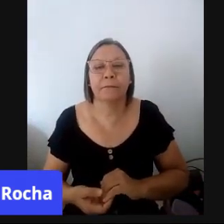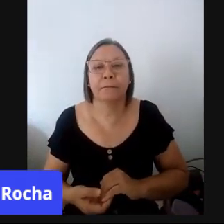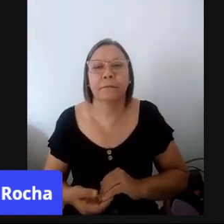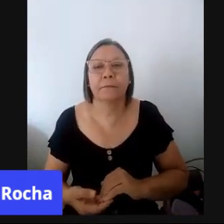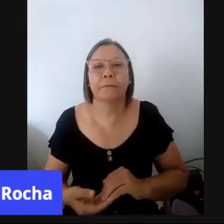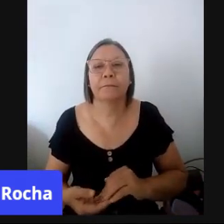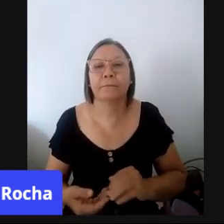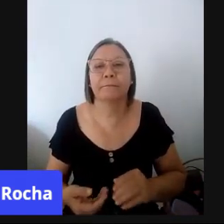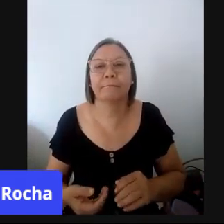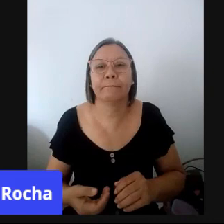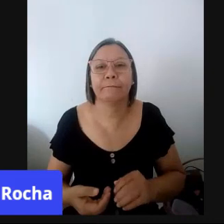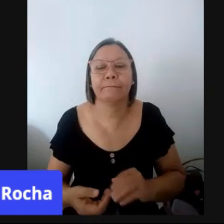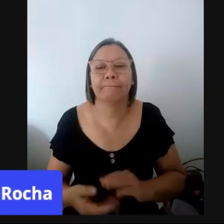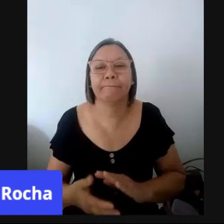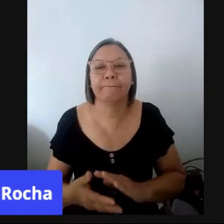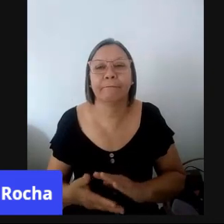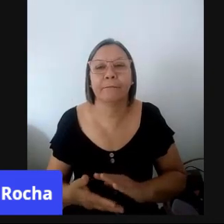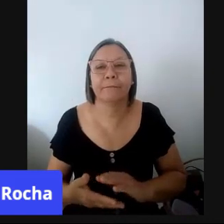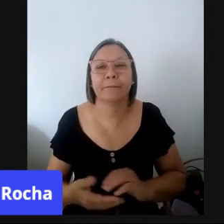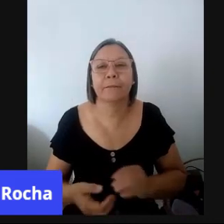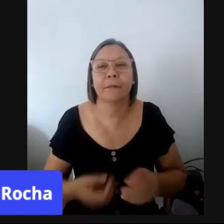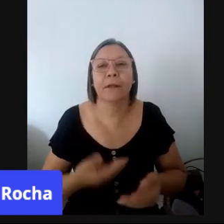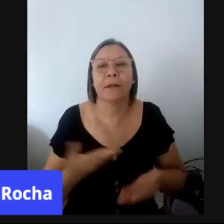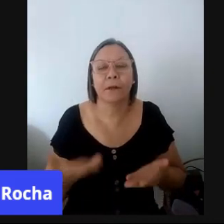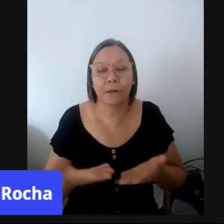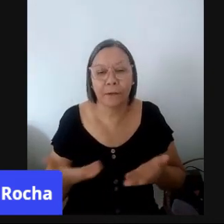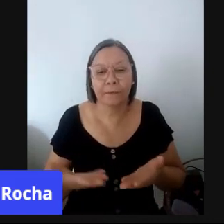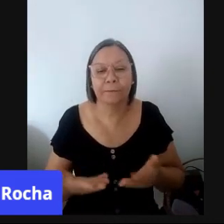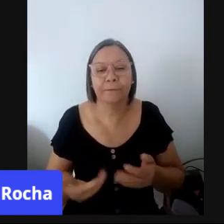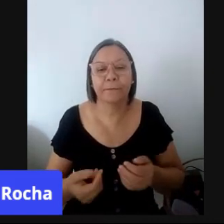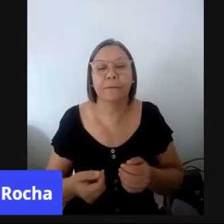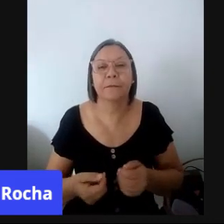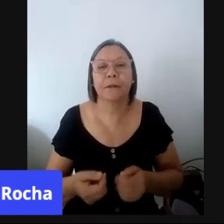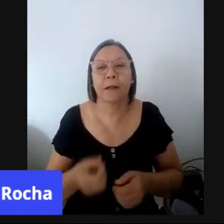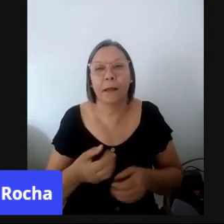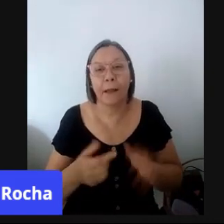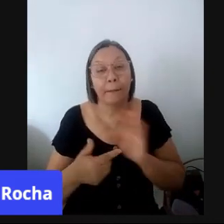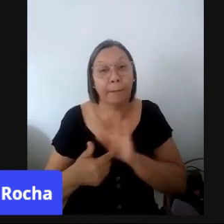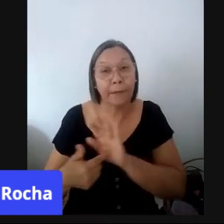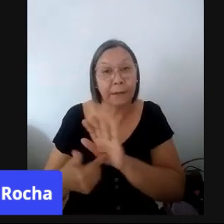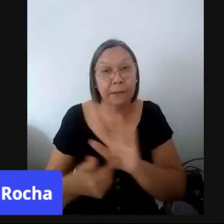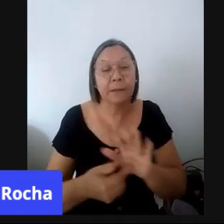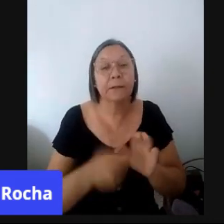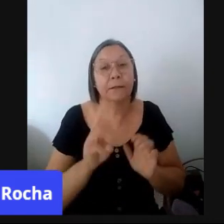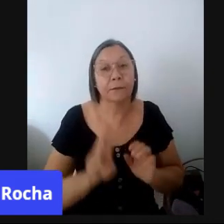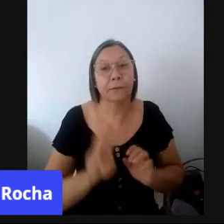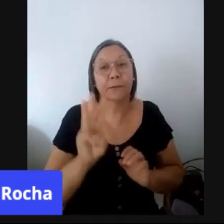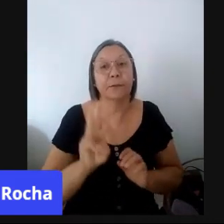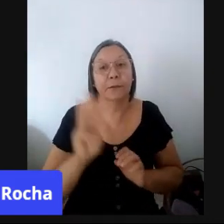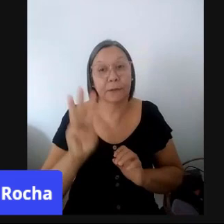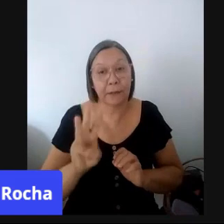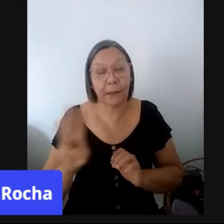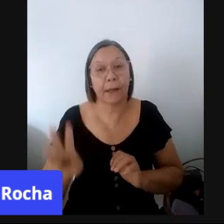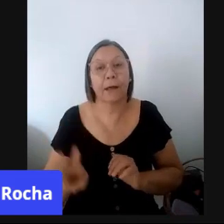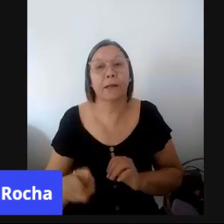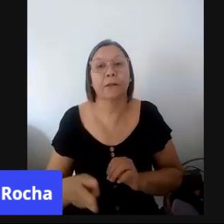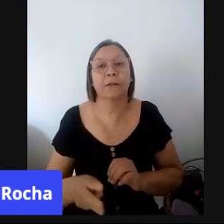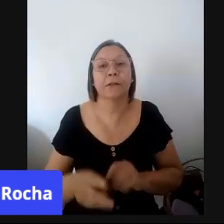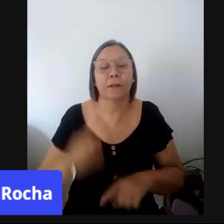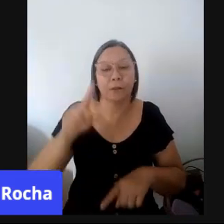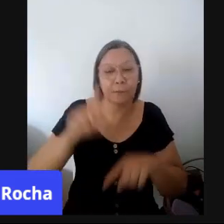foi excelente. E a apresentação do site com todos os materiais vão ser de grande valia, né, para os professores